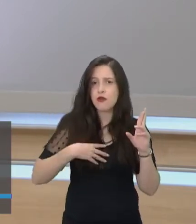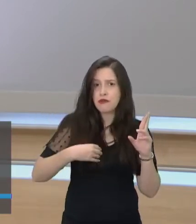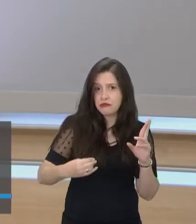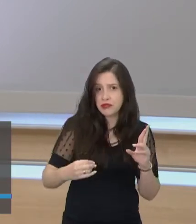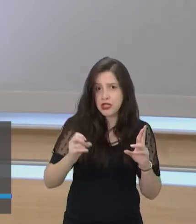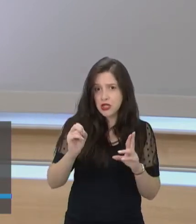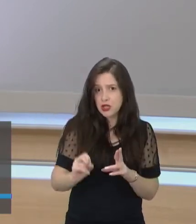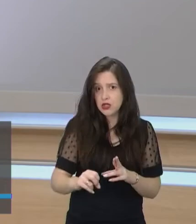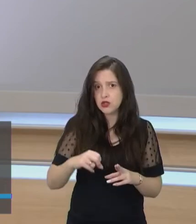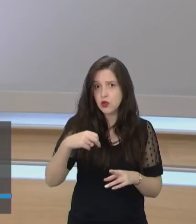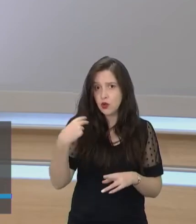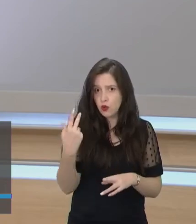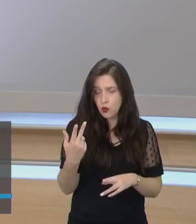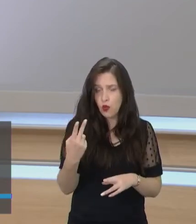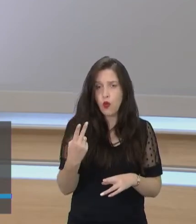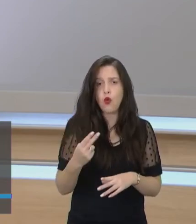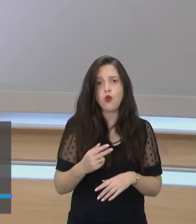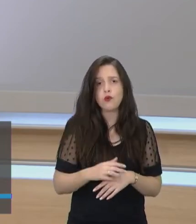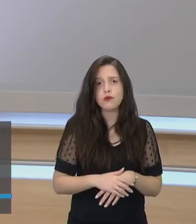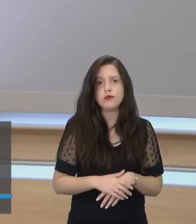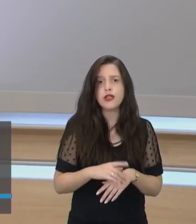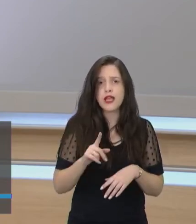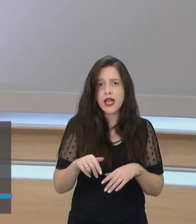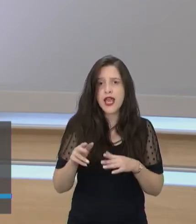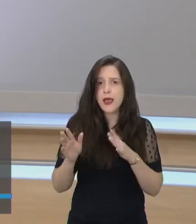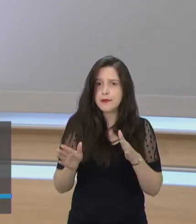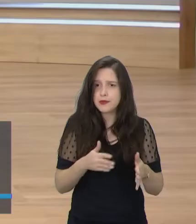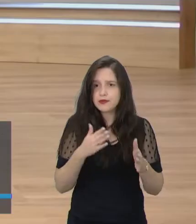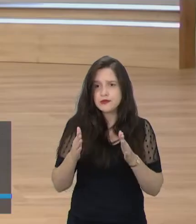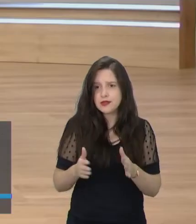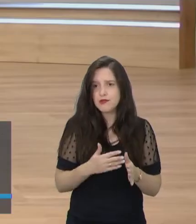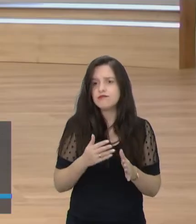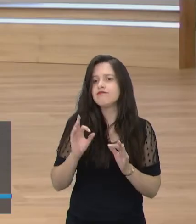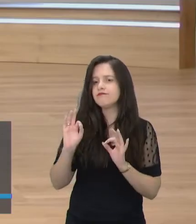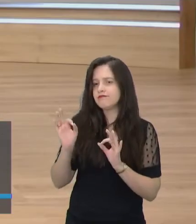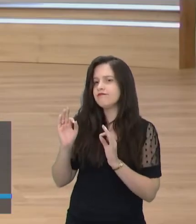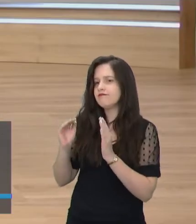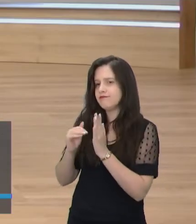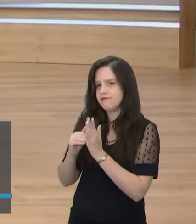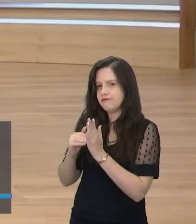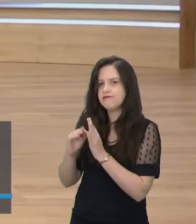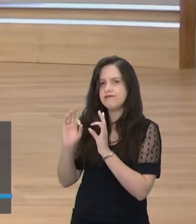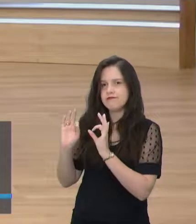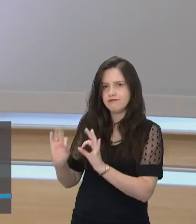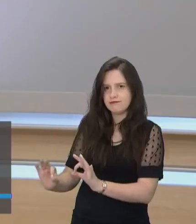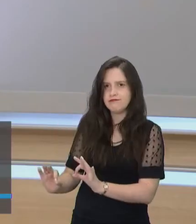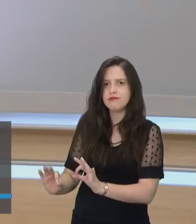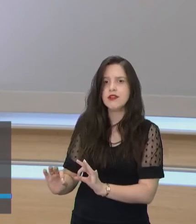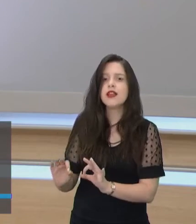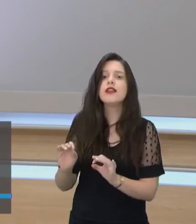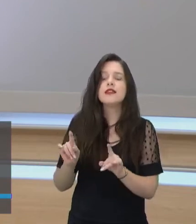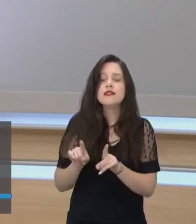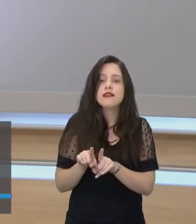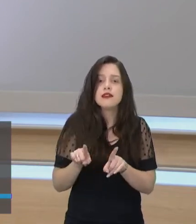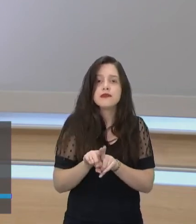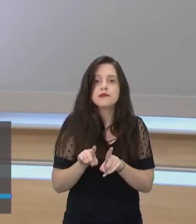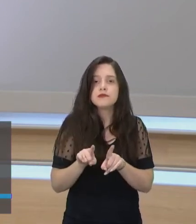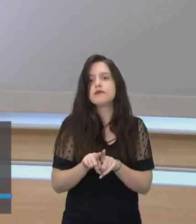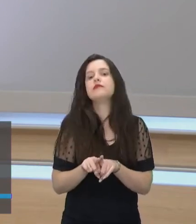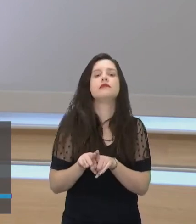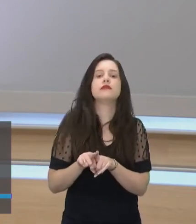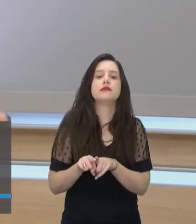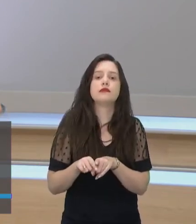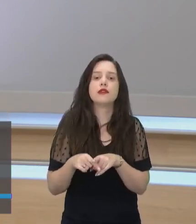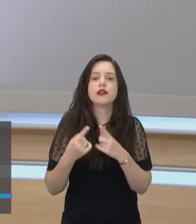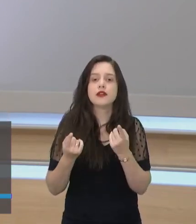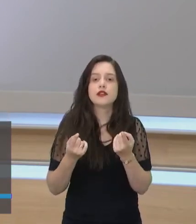Ou outro agravante, porque pets não estão aí nessa conta. Exatamente, exatamente. E pets também causam ali, né, trazem, você